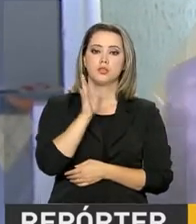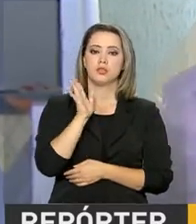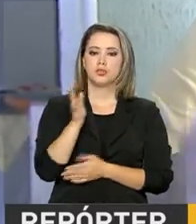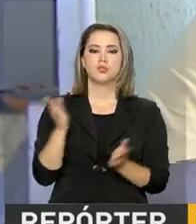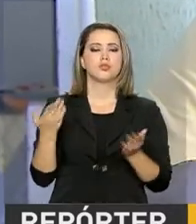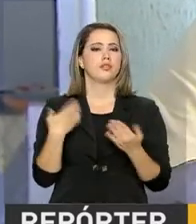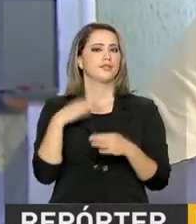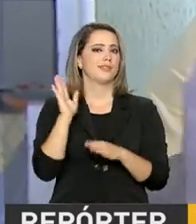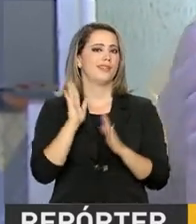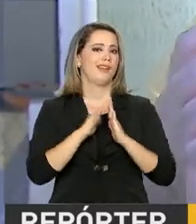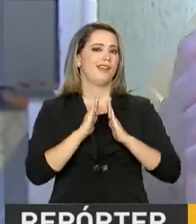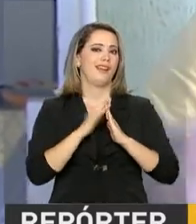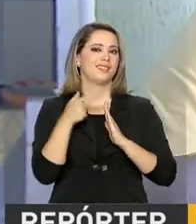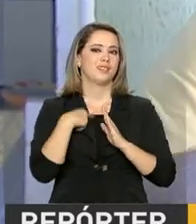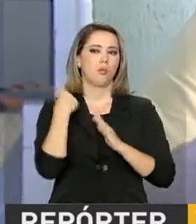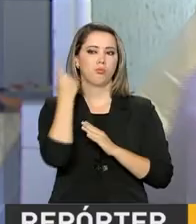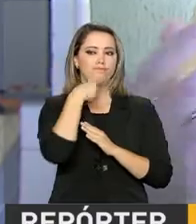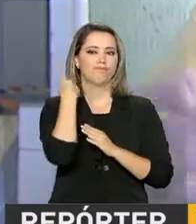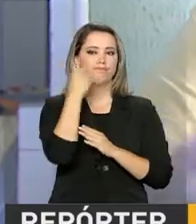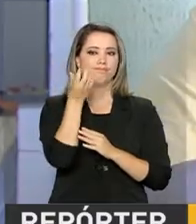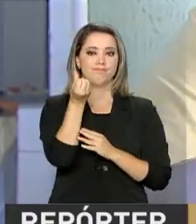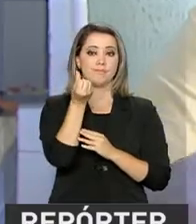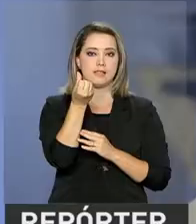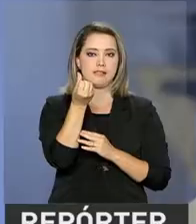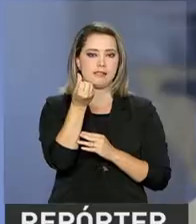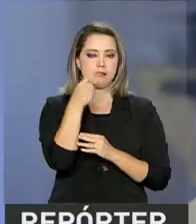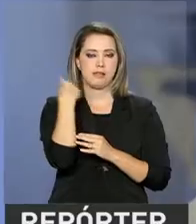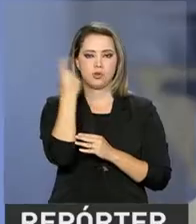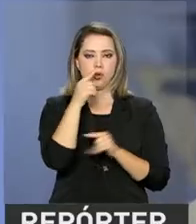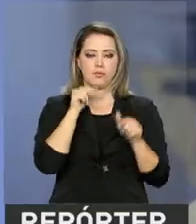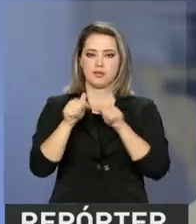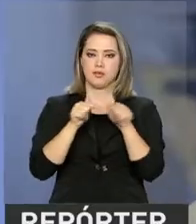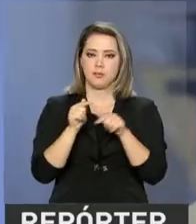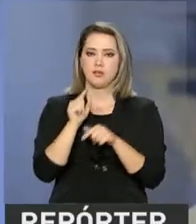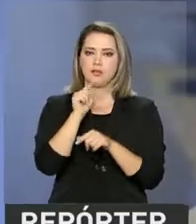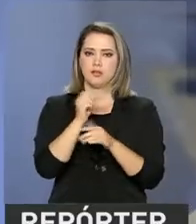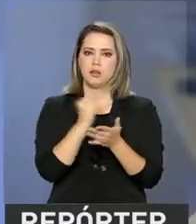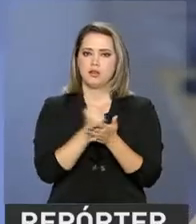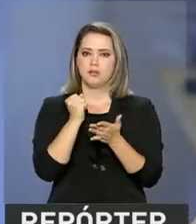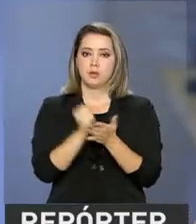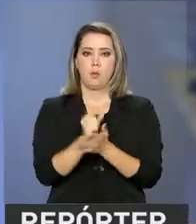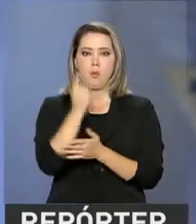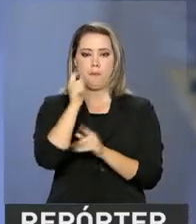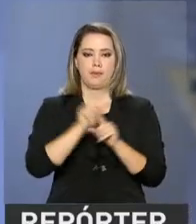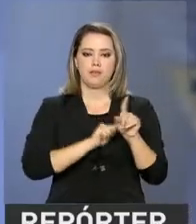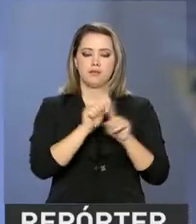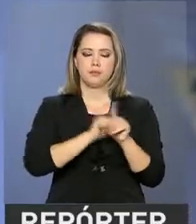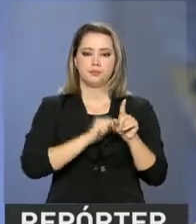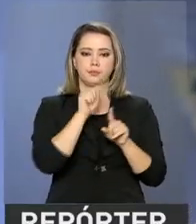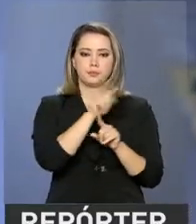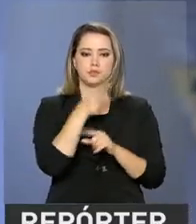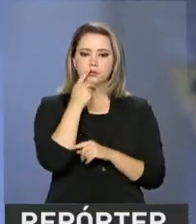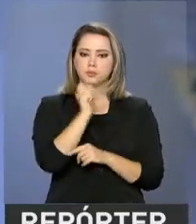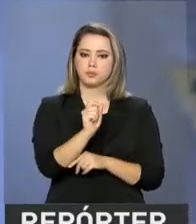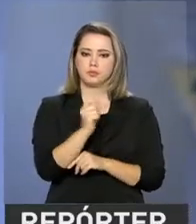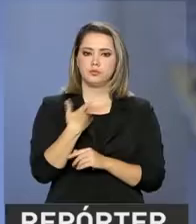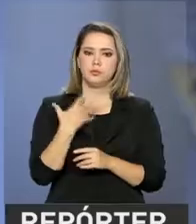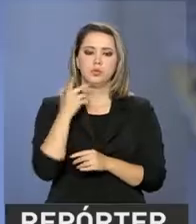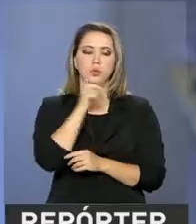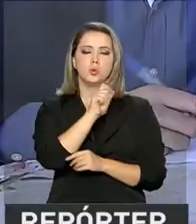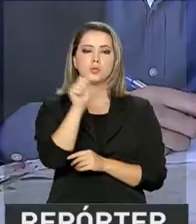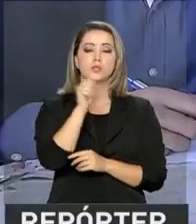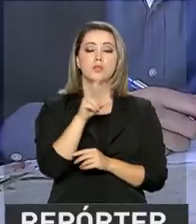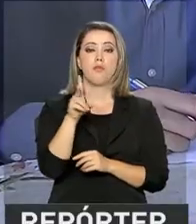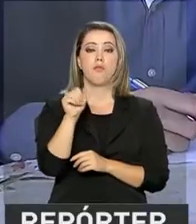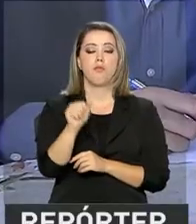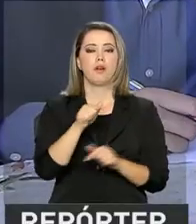casa depois de cumprir seis horas de jornada de trabalho ele está empregado apenas um mesmo o jovem conta que para conseguir essa